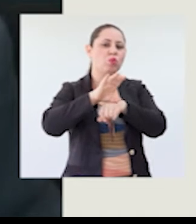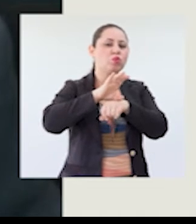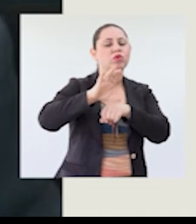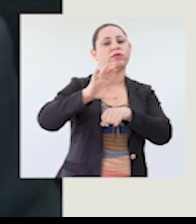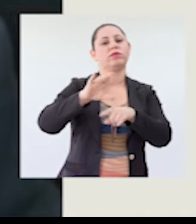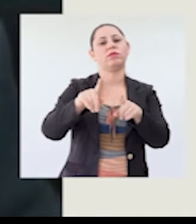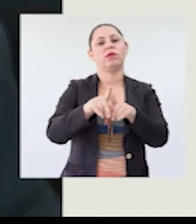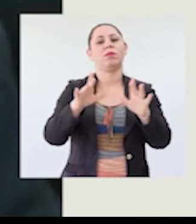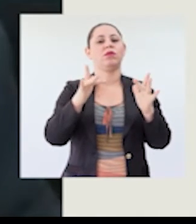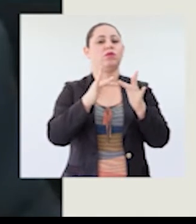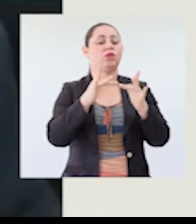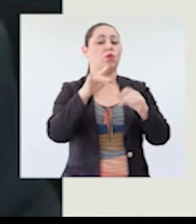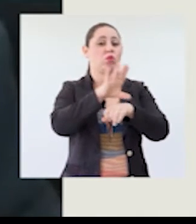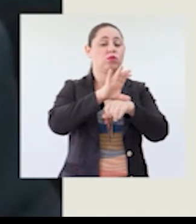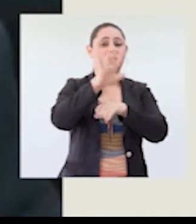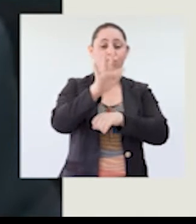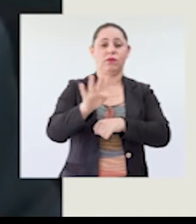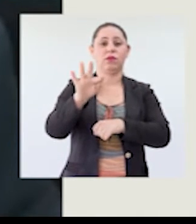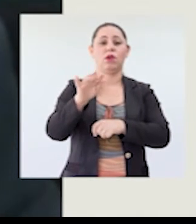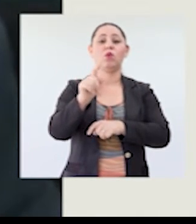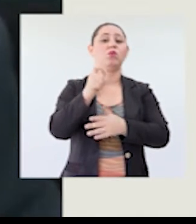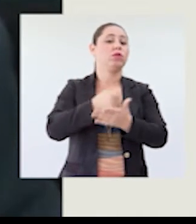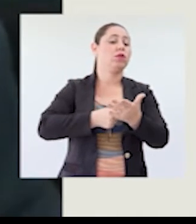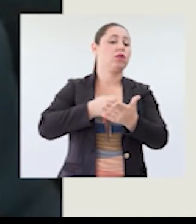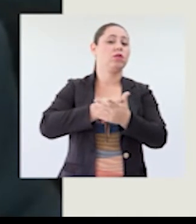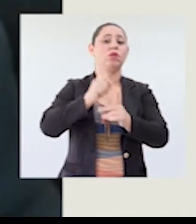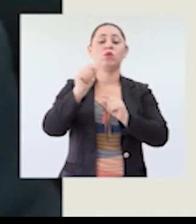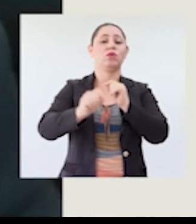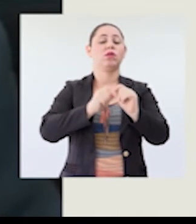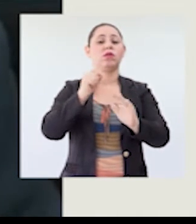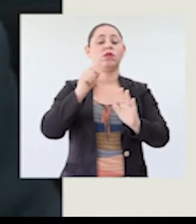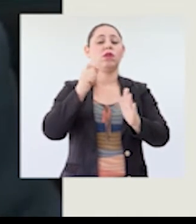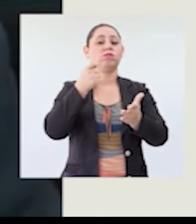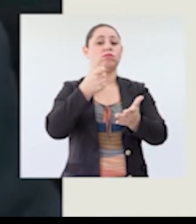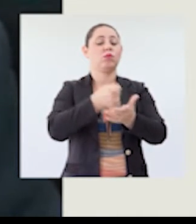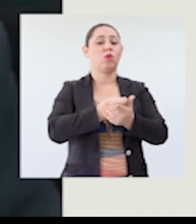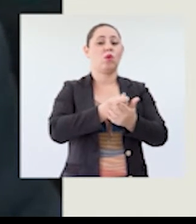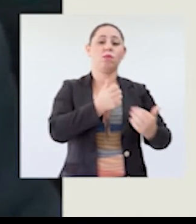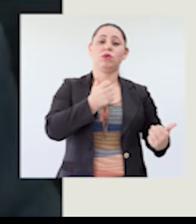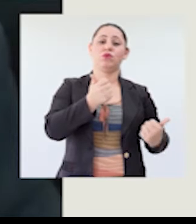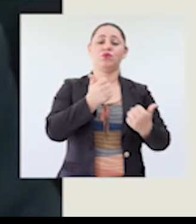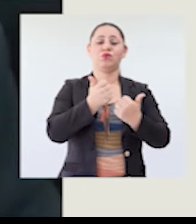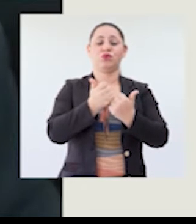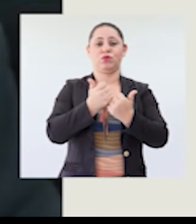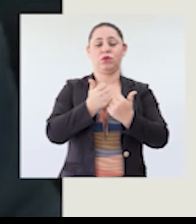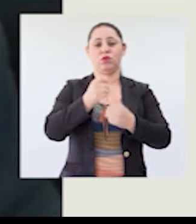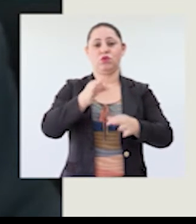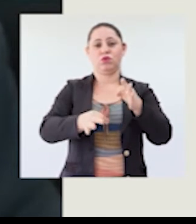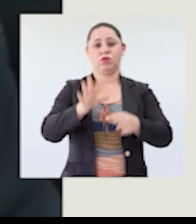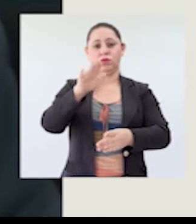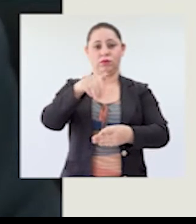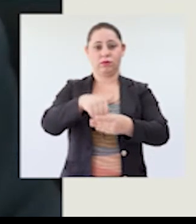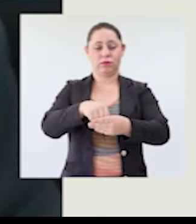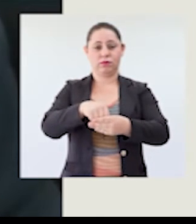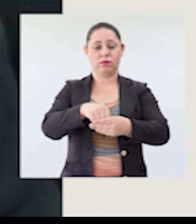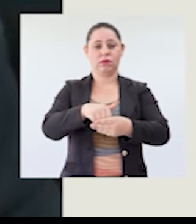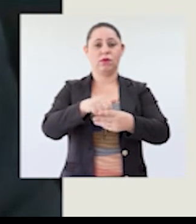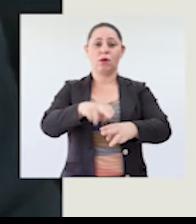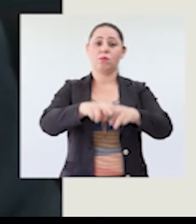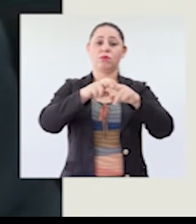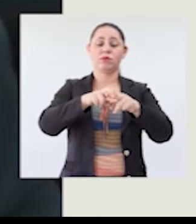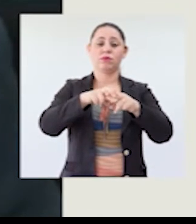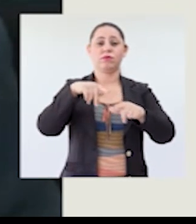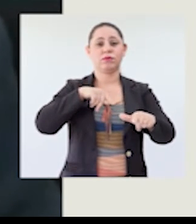constitucionais, a nossa Constituição Federal prevê a atuação como força auxiliar da Justiça Eleitoral. Então,